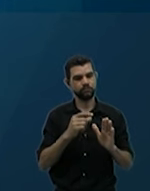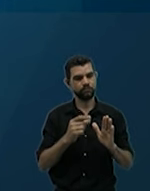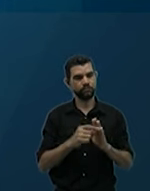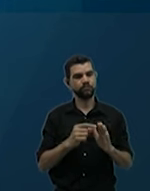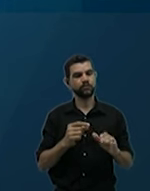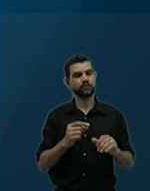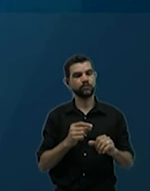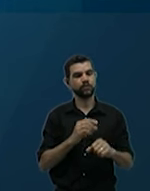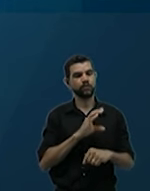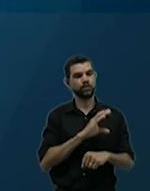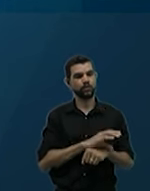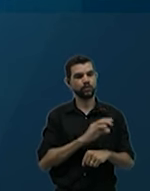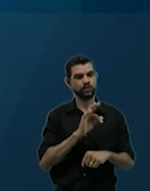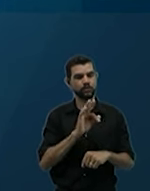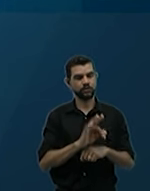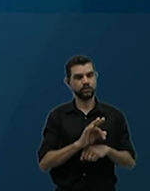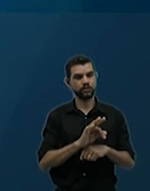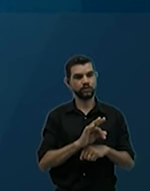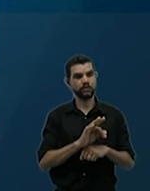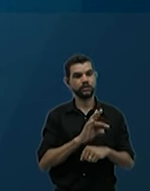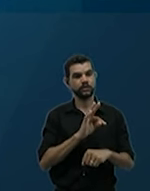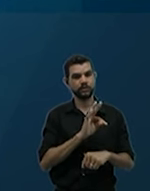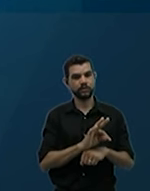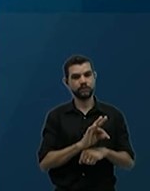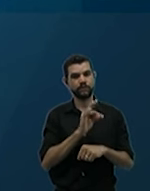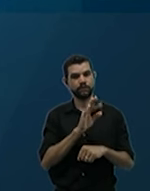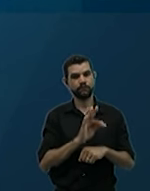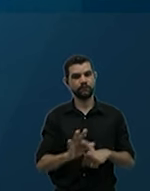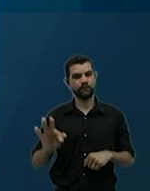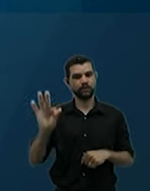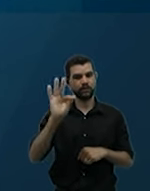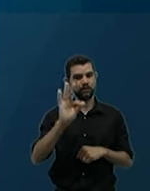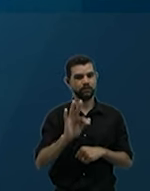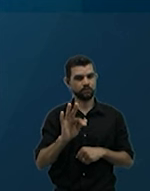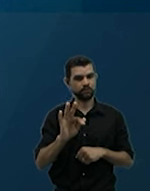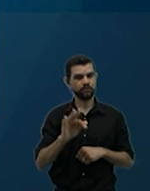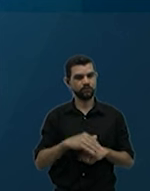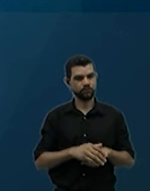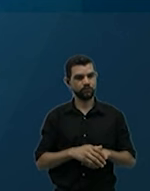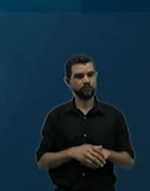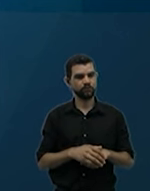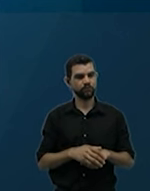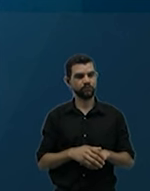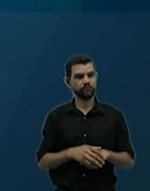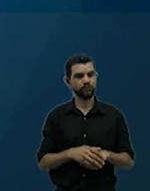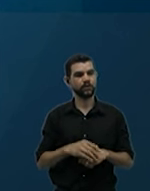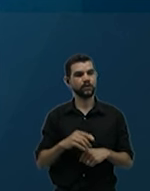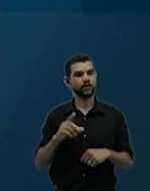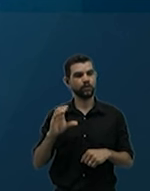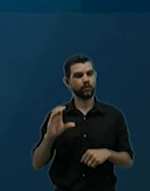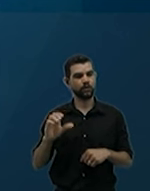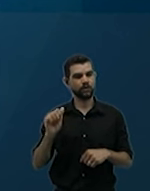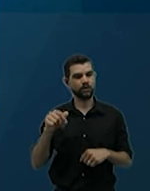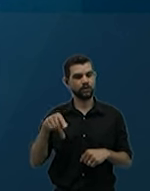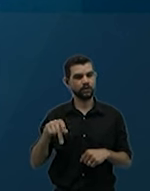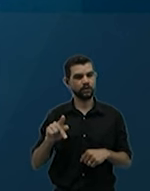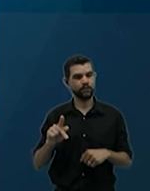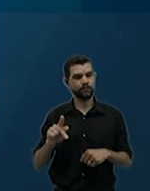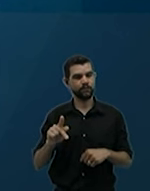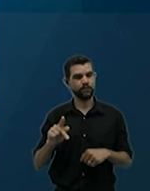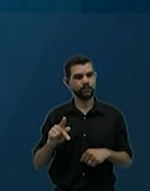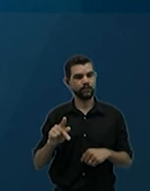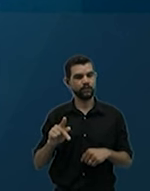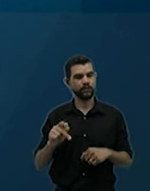Especificamente em relação à responsabilidade dos sucessores, o caput do artigo 130 do CTN previu